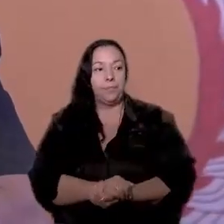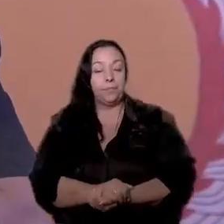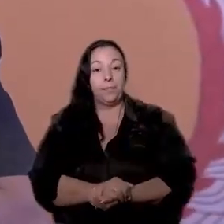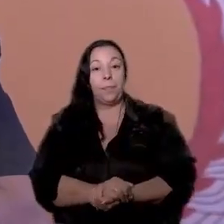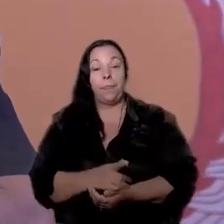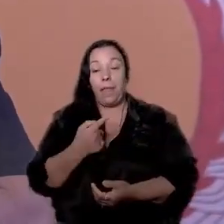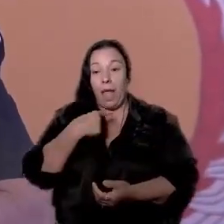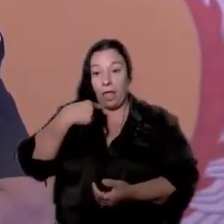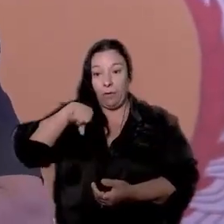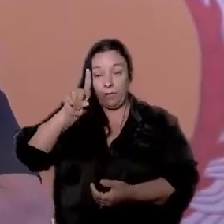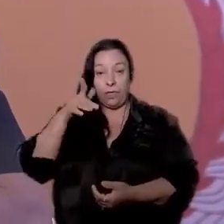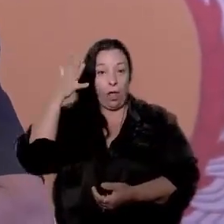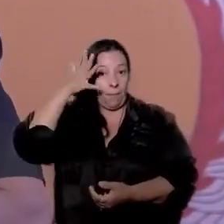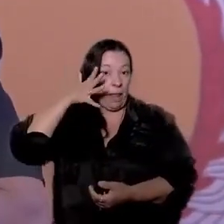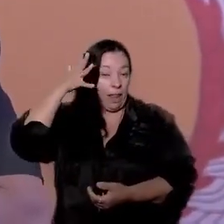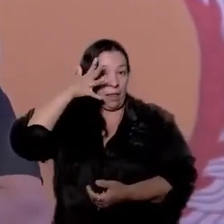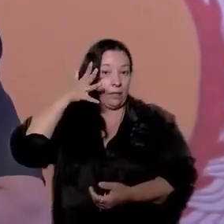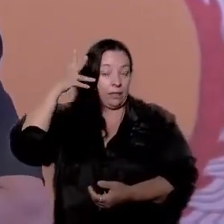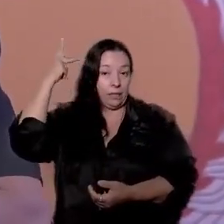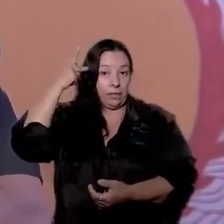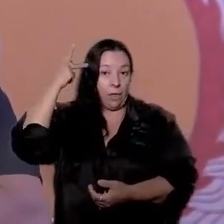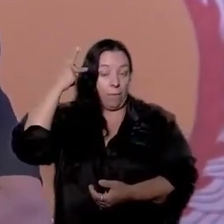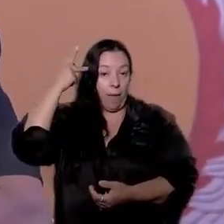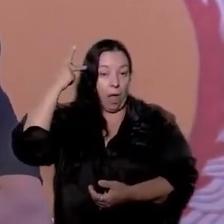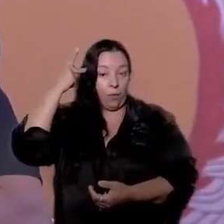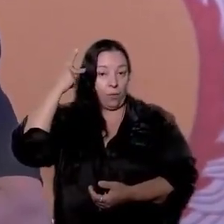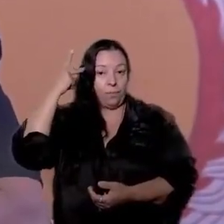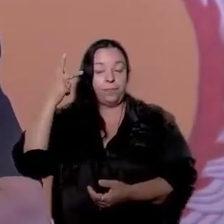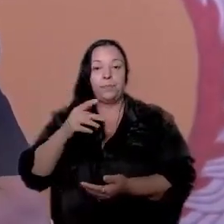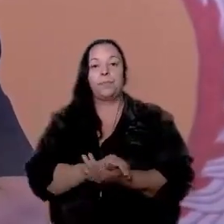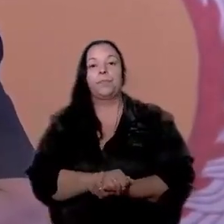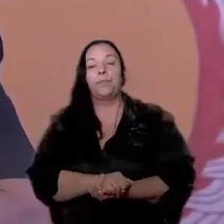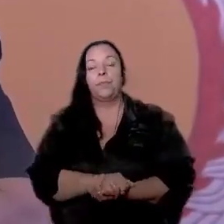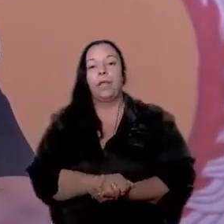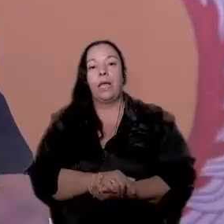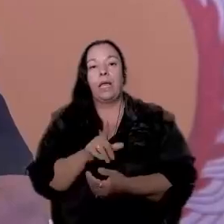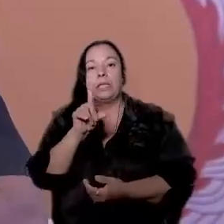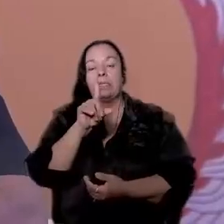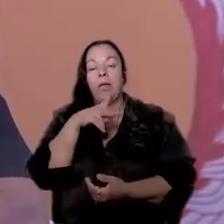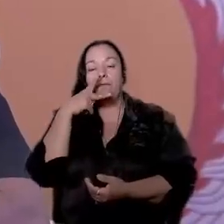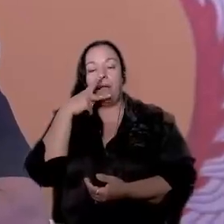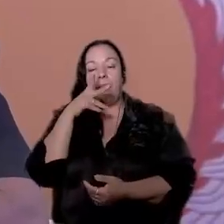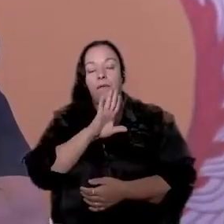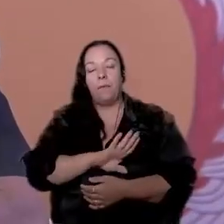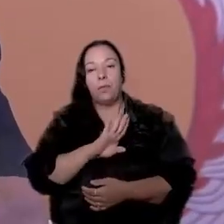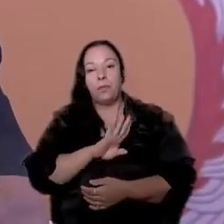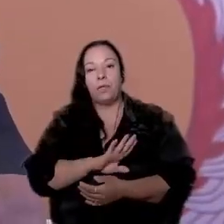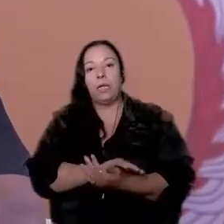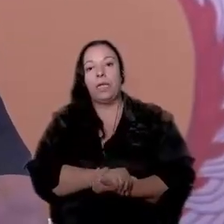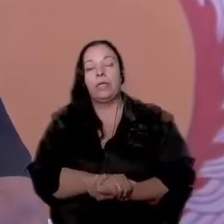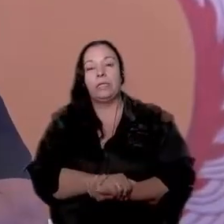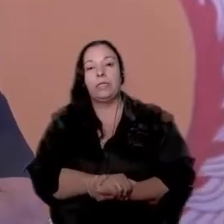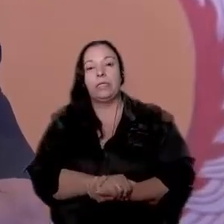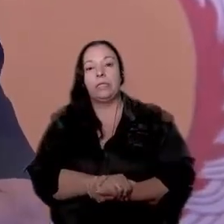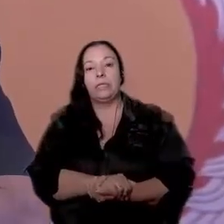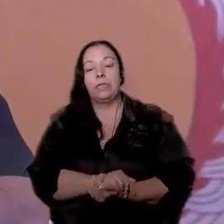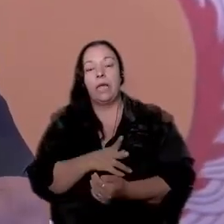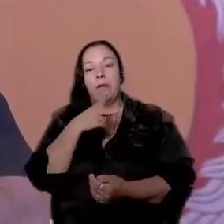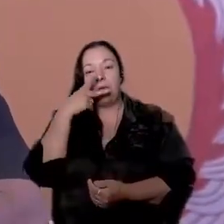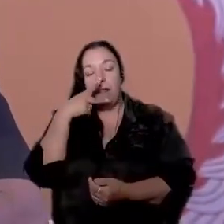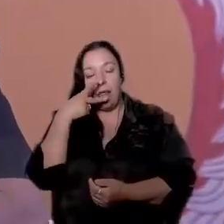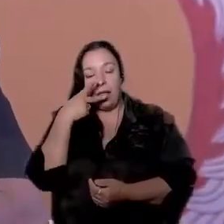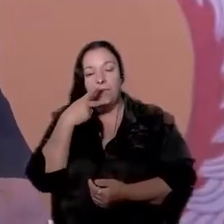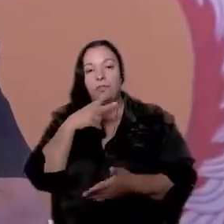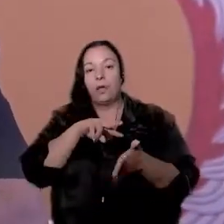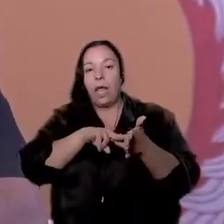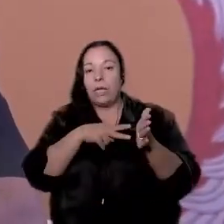eu fui dar uma palestra em São Paulo, tinha até um tradutor para o chinês, porque eles não falavam português e eu não falava chinês, então eu falava e tinha um cara